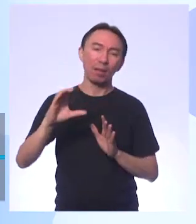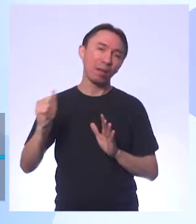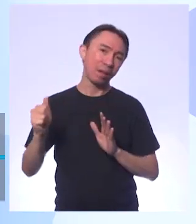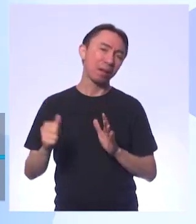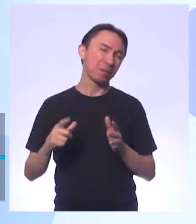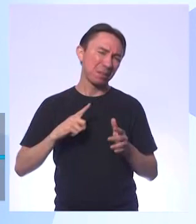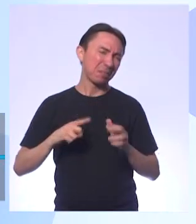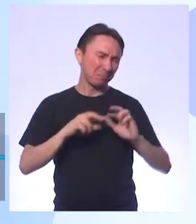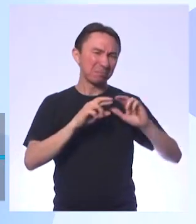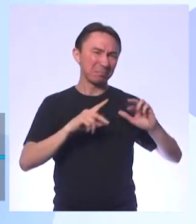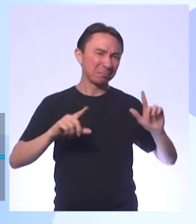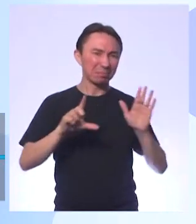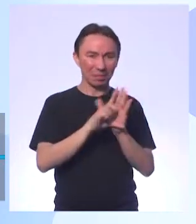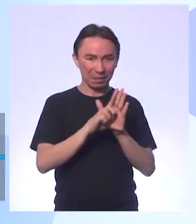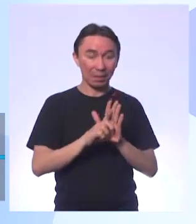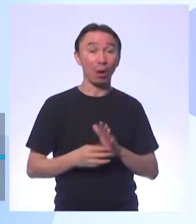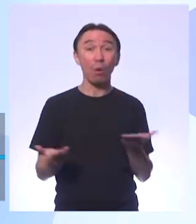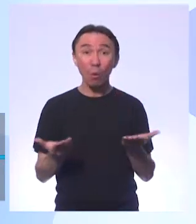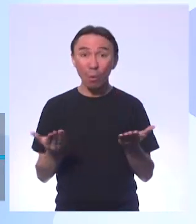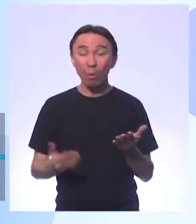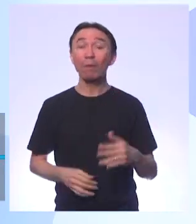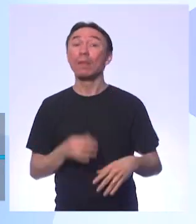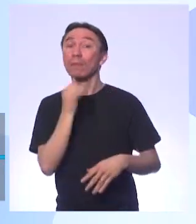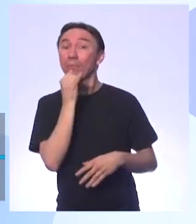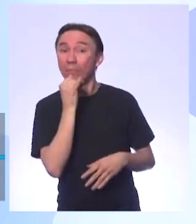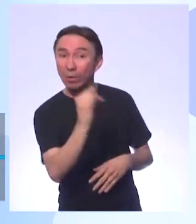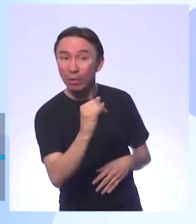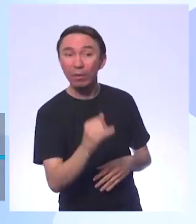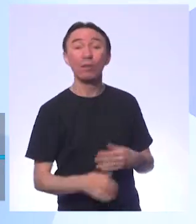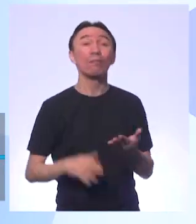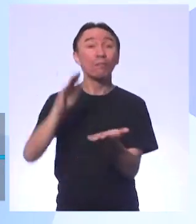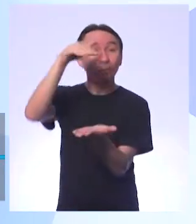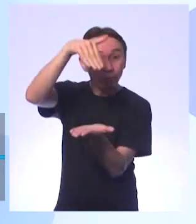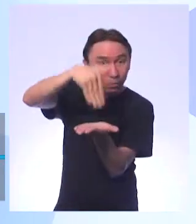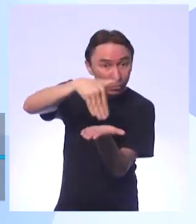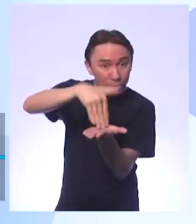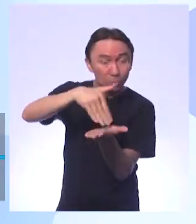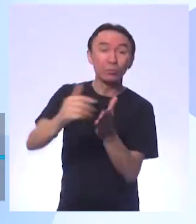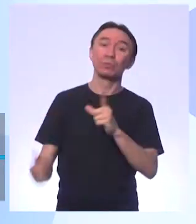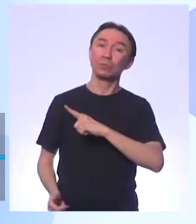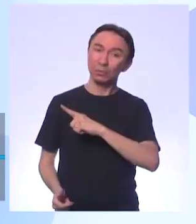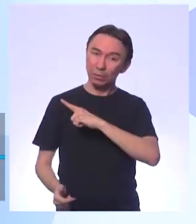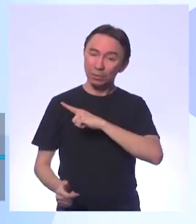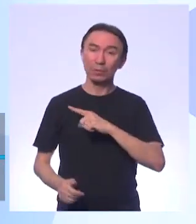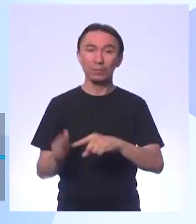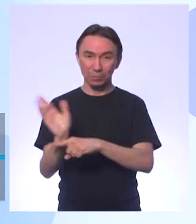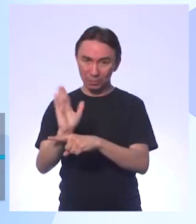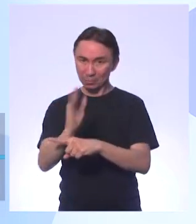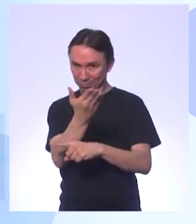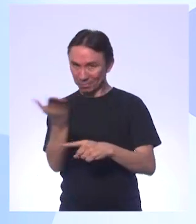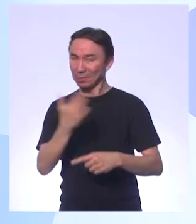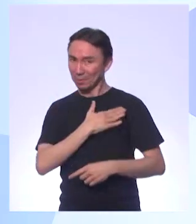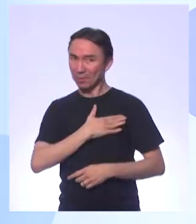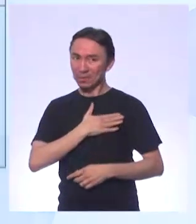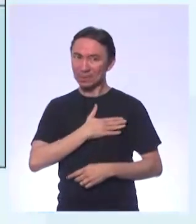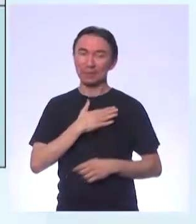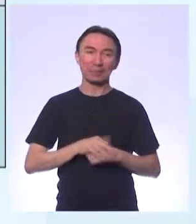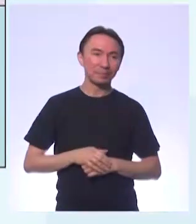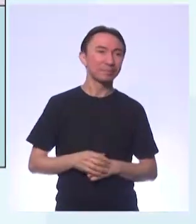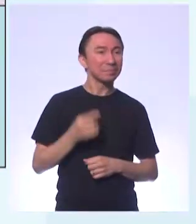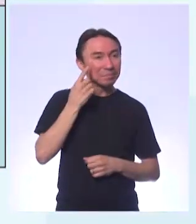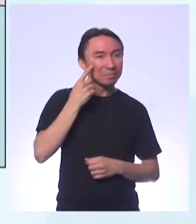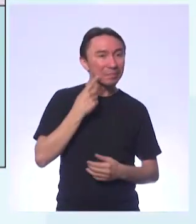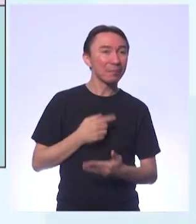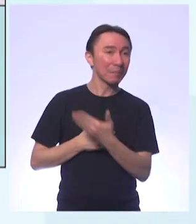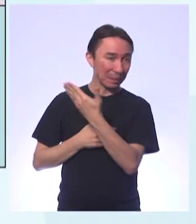que no finalzinho vai ter um vídeo, tá, pessoal? Então, eu sei que vocês gostam quando a gente coloca vídeo. Vou colocar na tela o fichamento. Esse fichamento eu sempre coloco